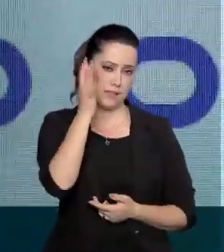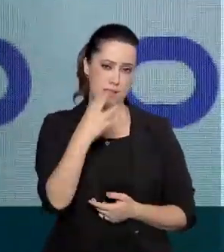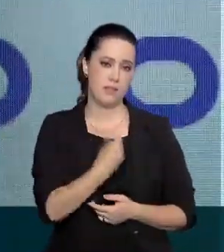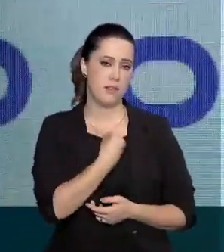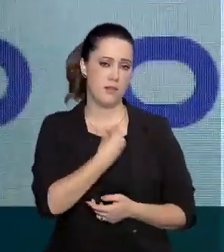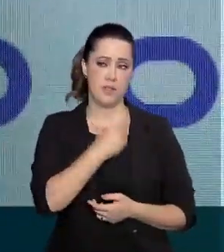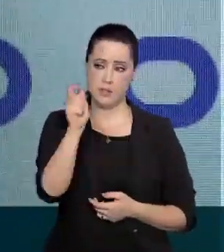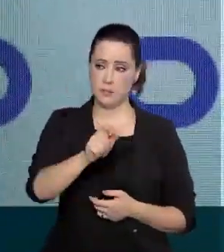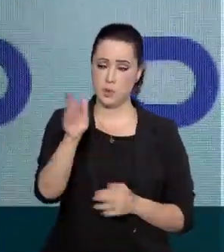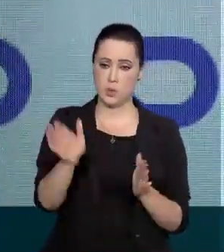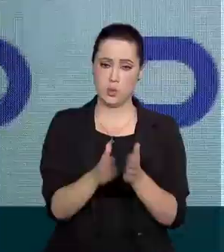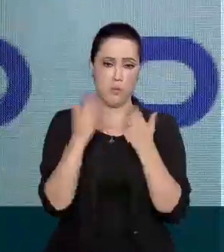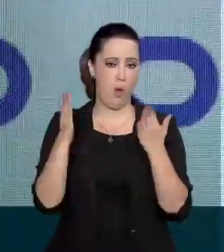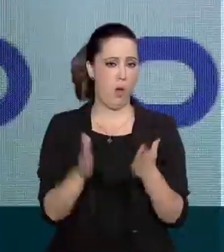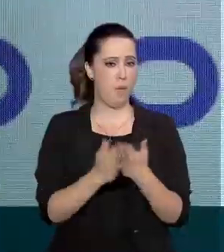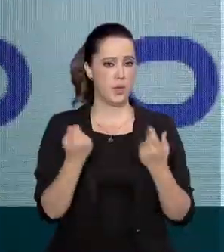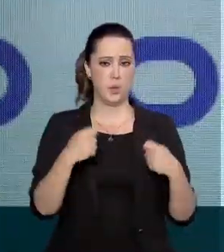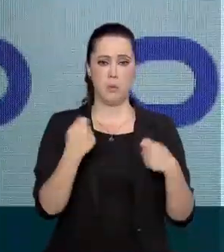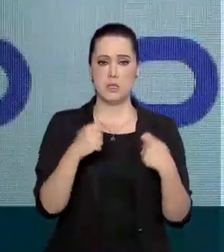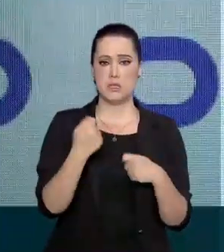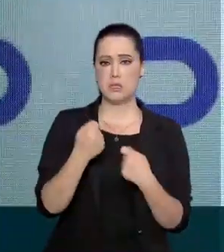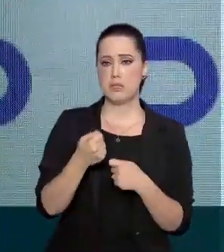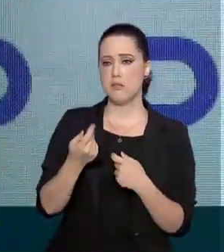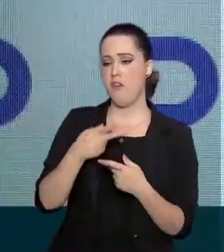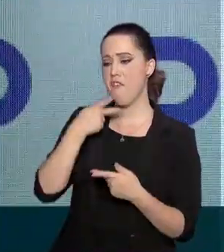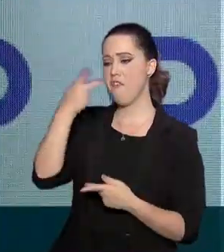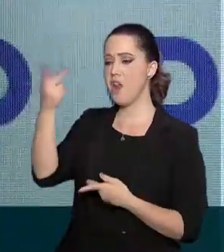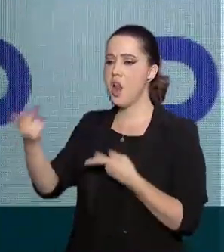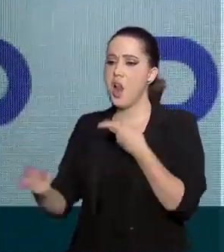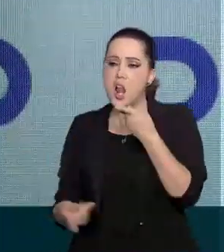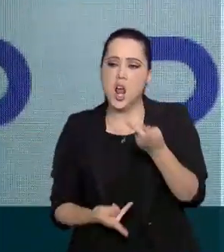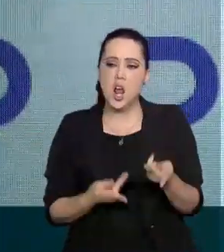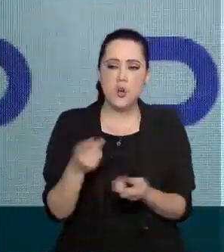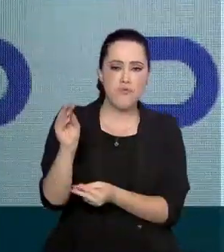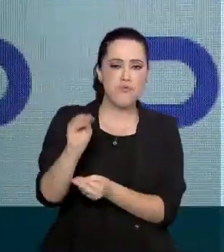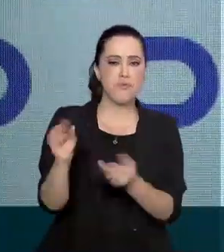mais pobres sem fazer demagogia.